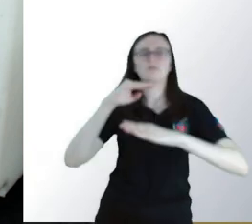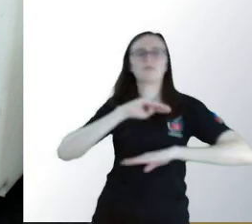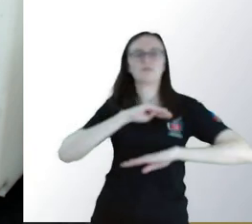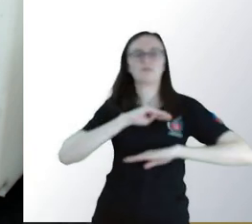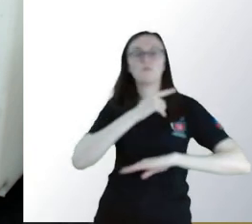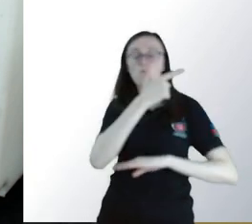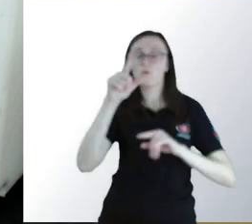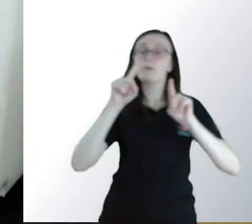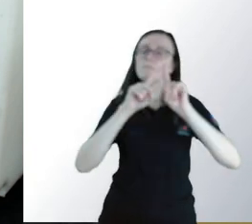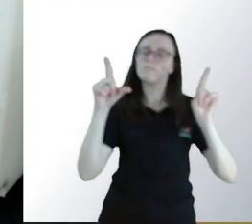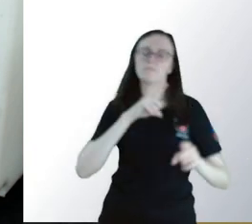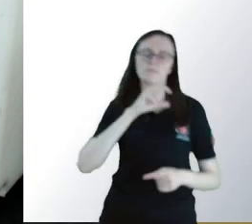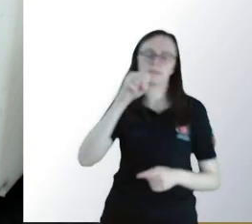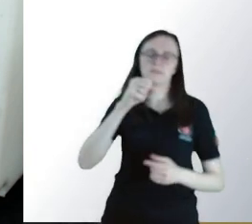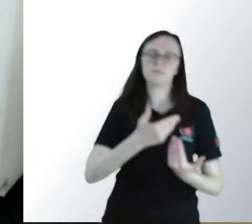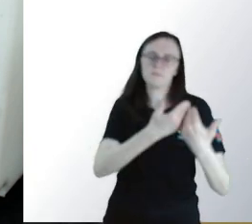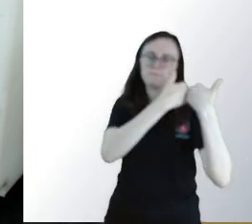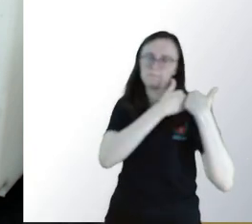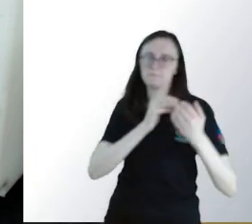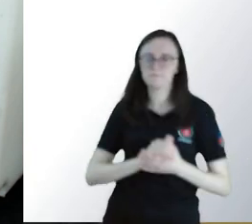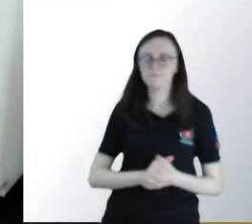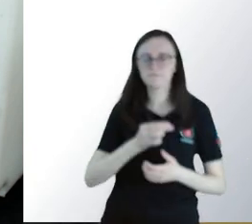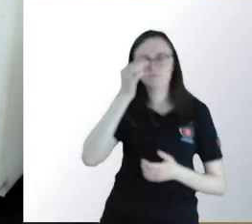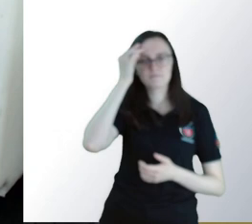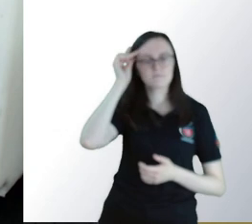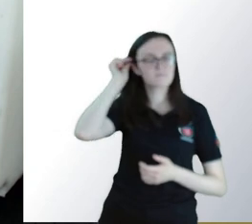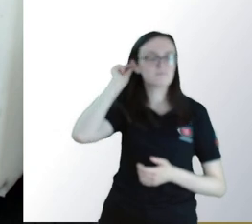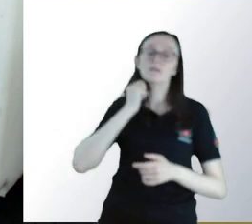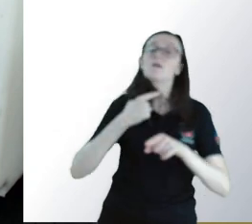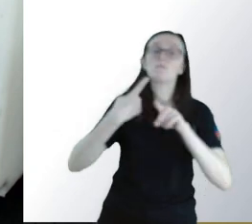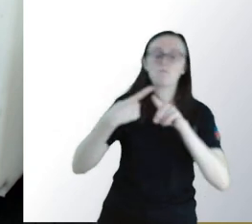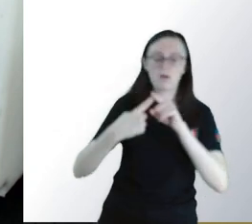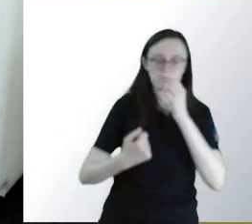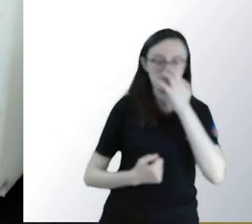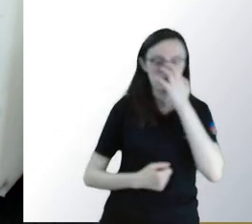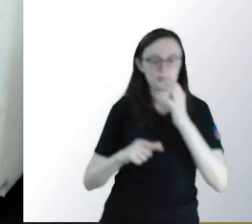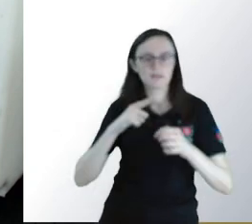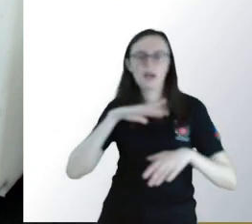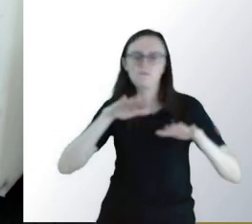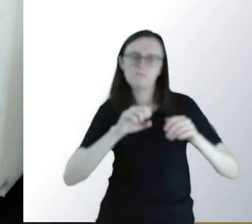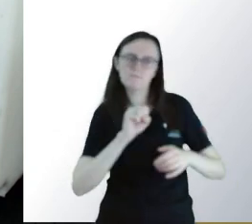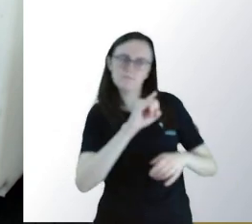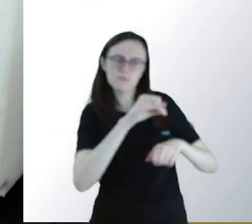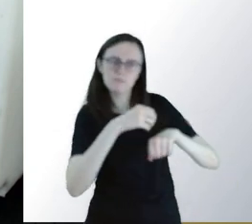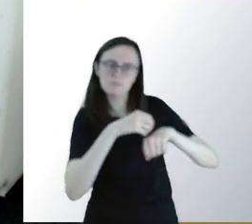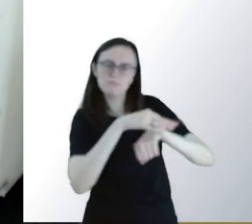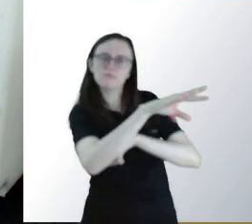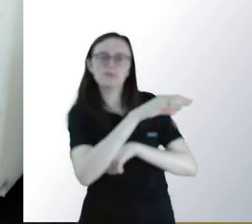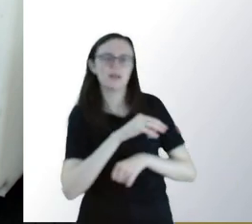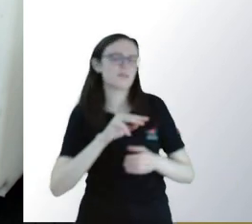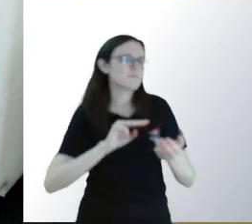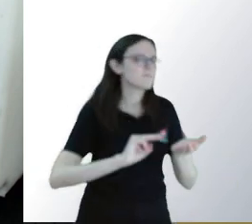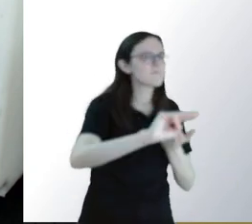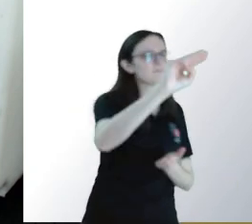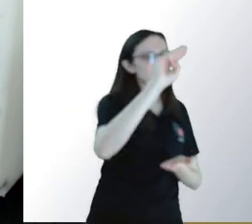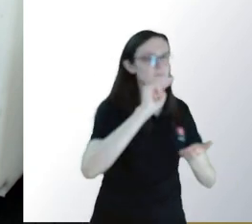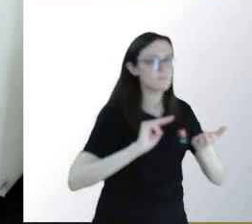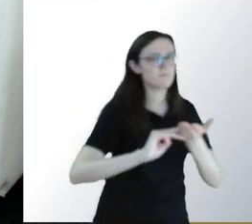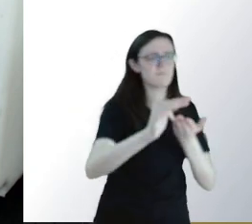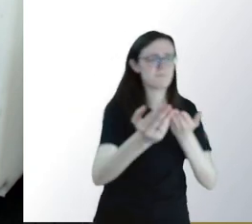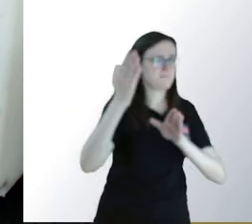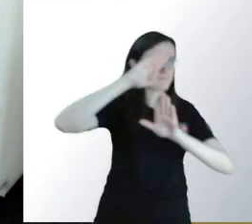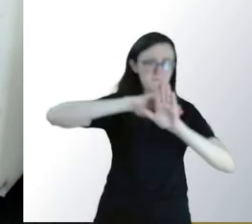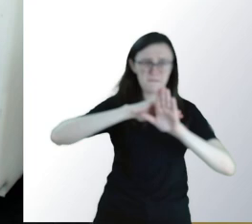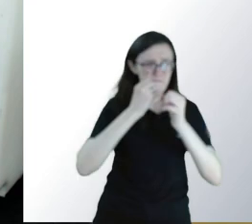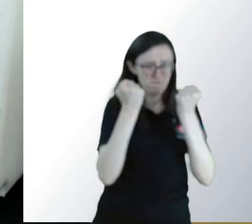em outros tipos, mas existe sim a responsabilização, porque há aquelas cantadas, né, às vezes aquelas mensagens de cunho altamente